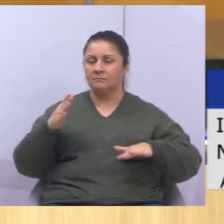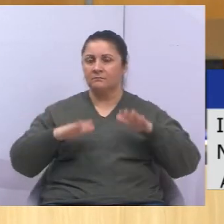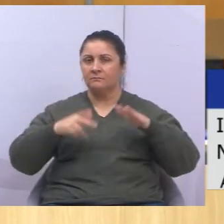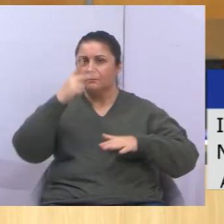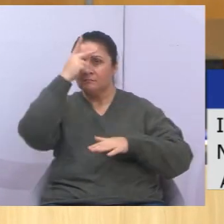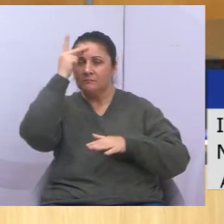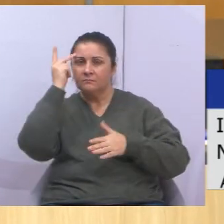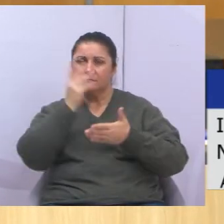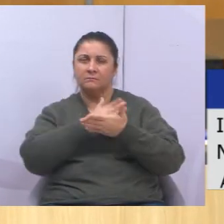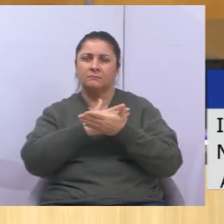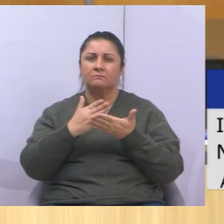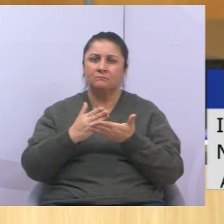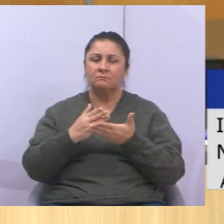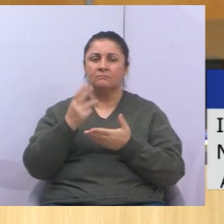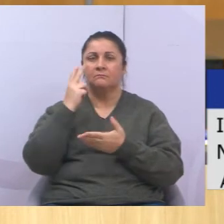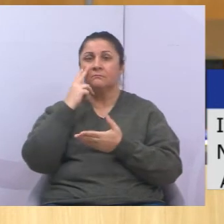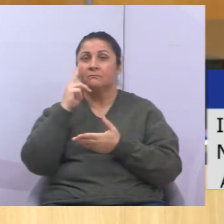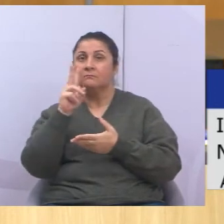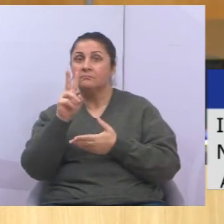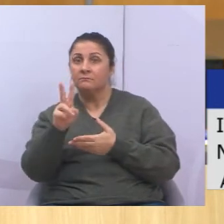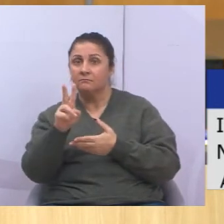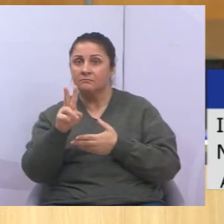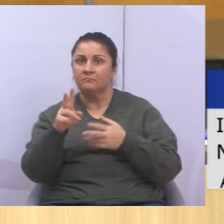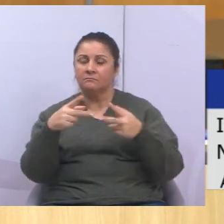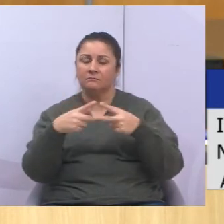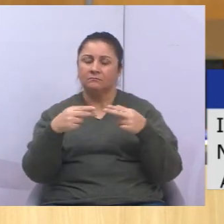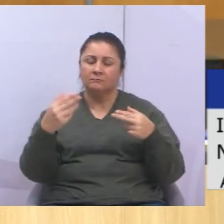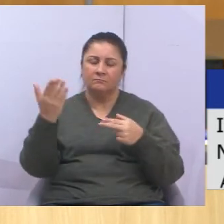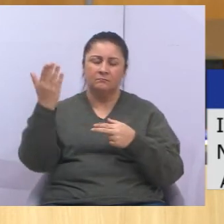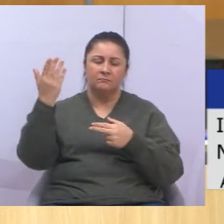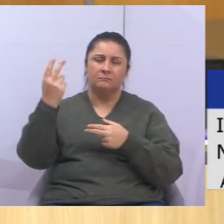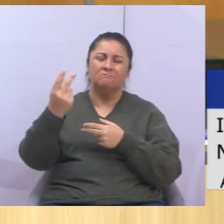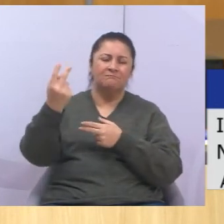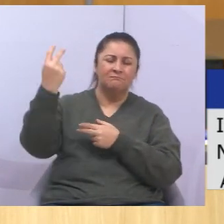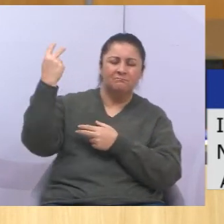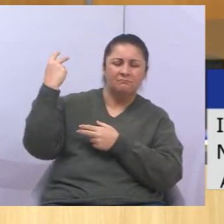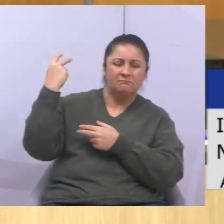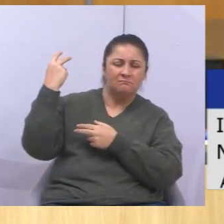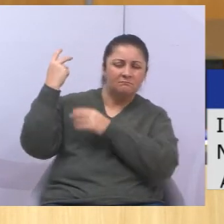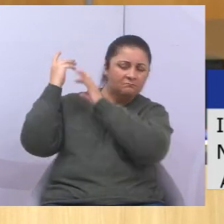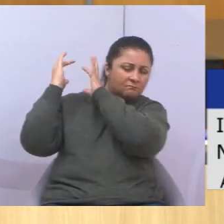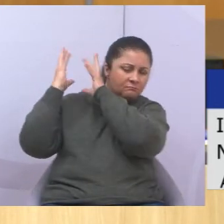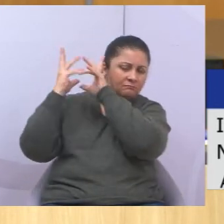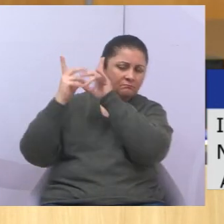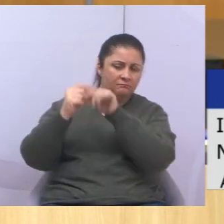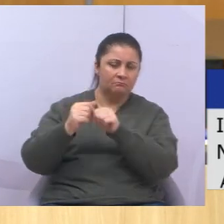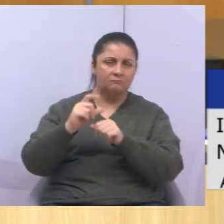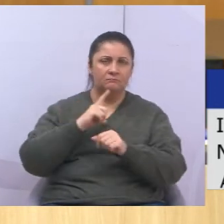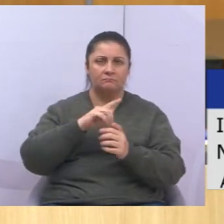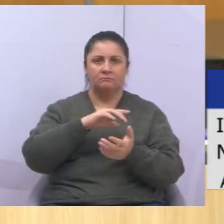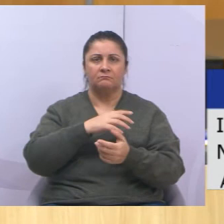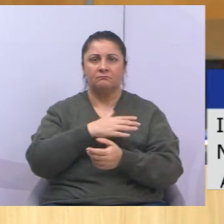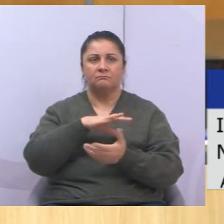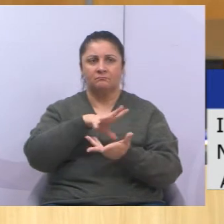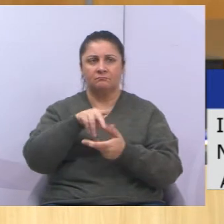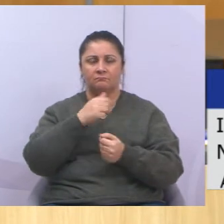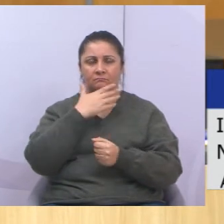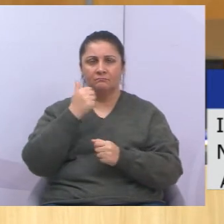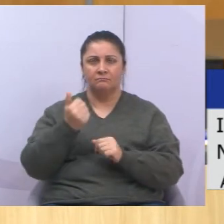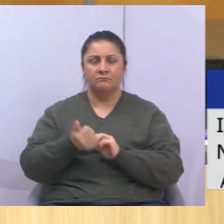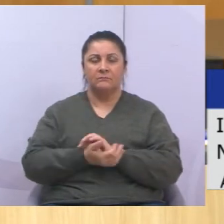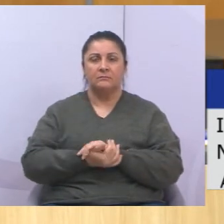pouco mais de olhar voltado para as coisas do passado, para que a gente possa ter aí um mundo melhor.